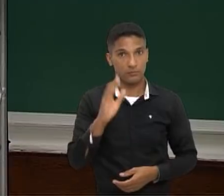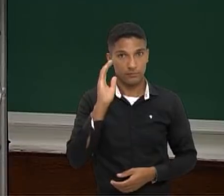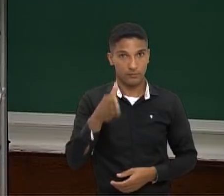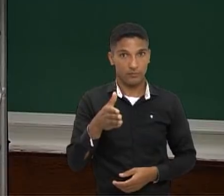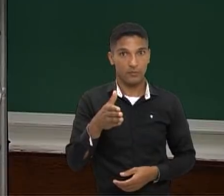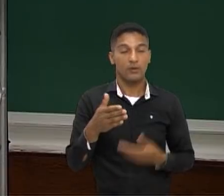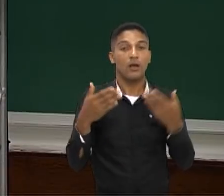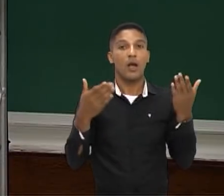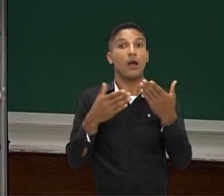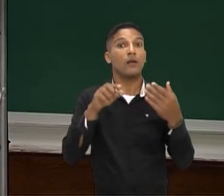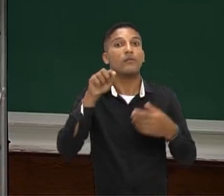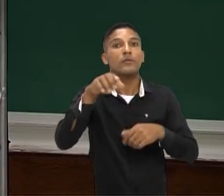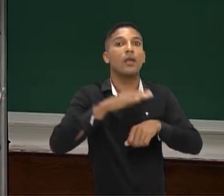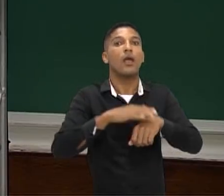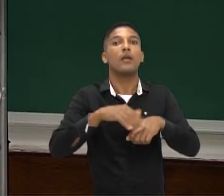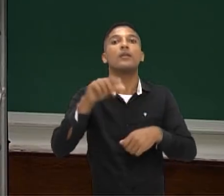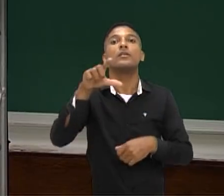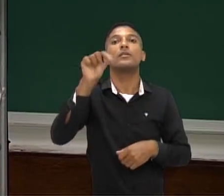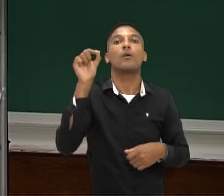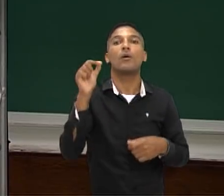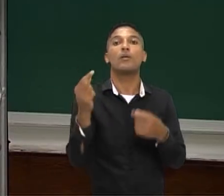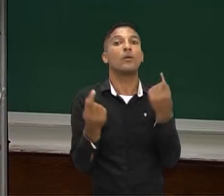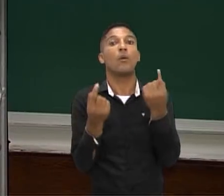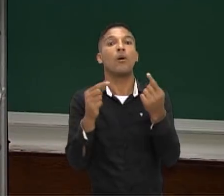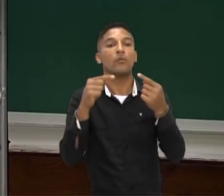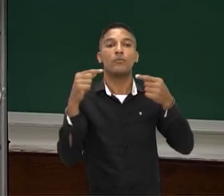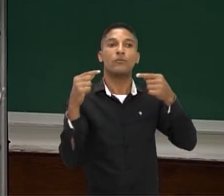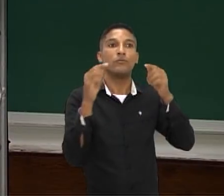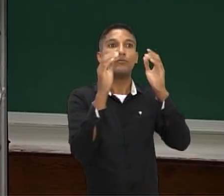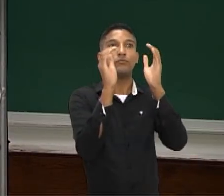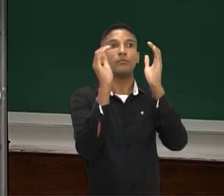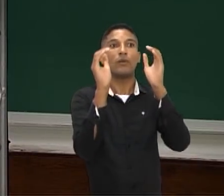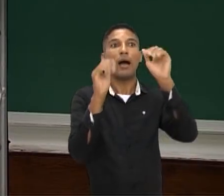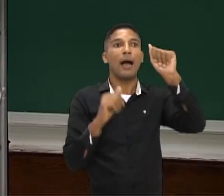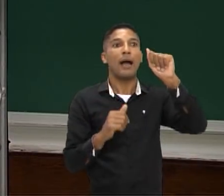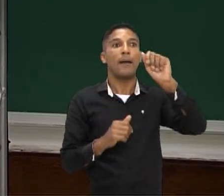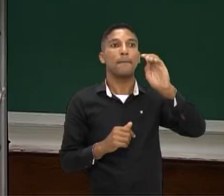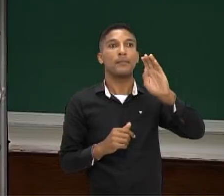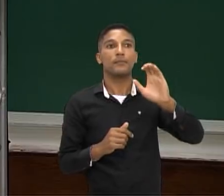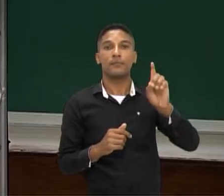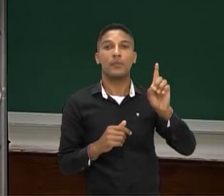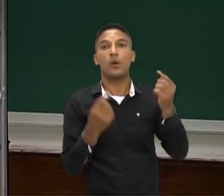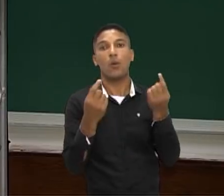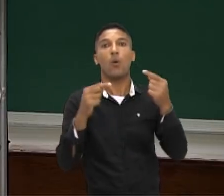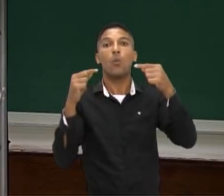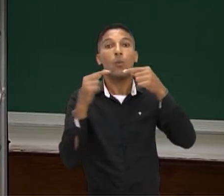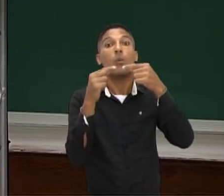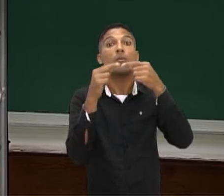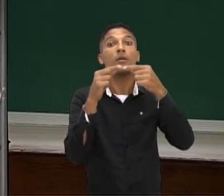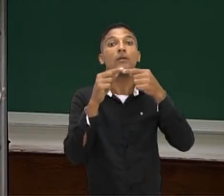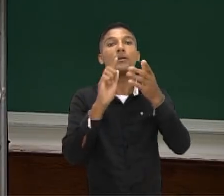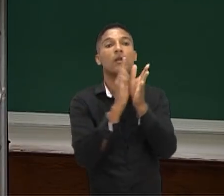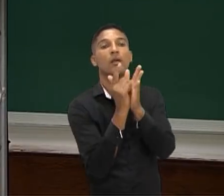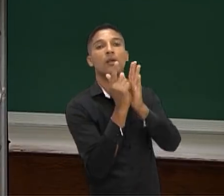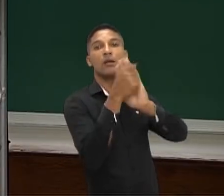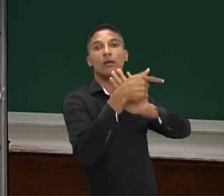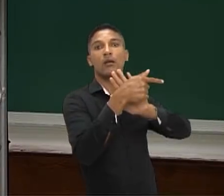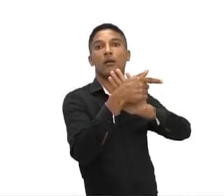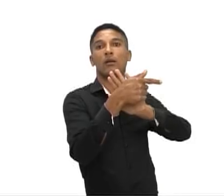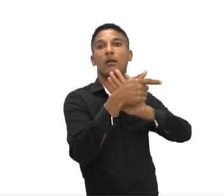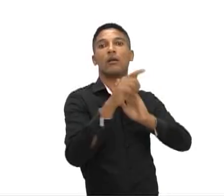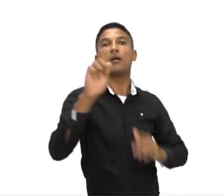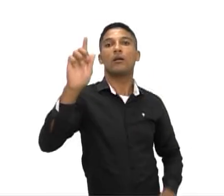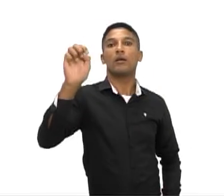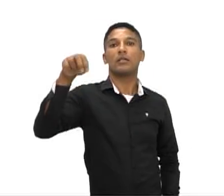ao tipo de texto, ao gênero textual predominante nesse texto do slide anterior que a gente acabou de ler. Será